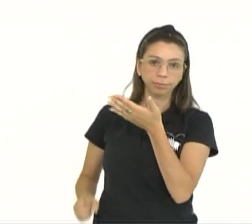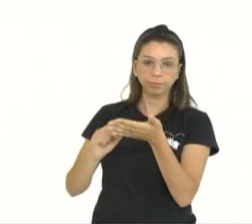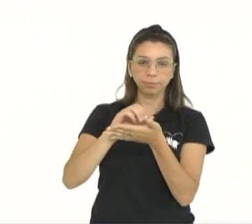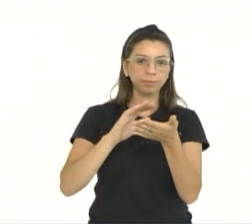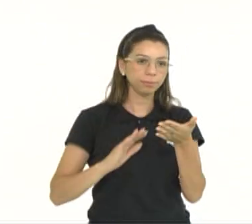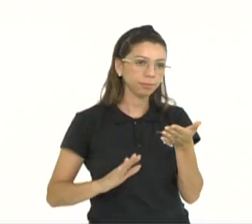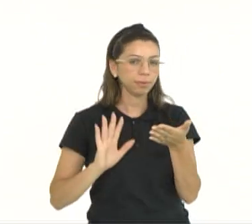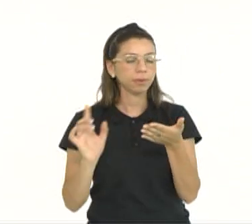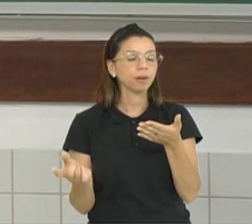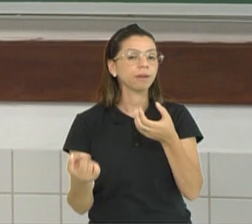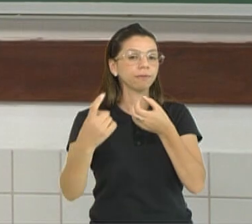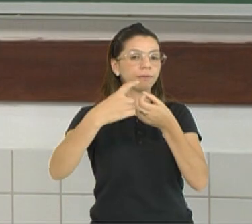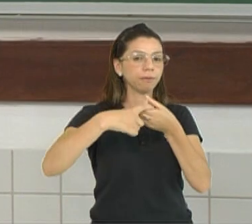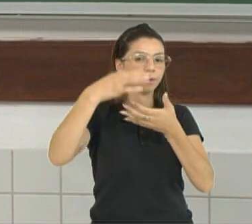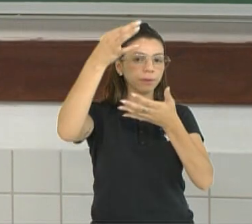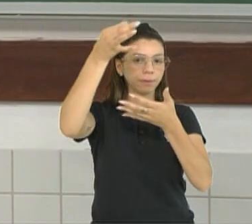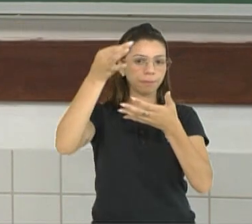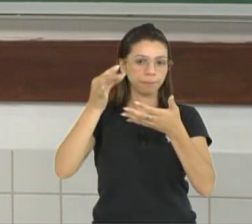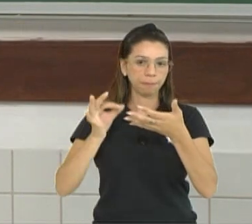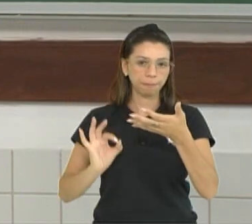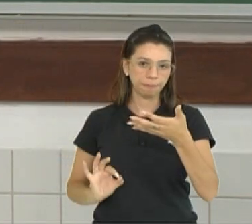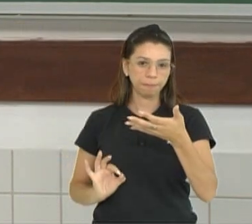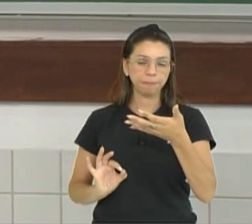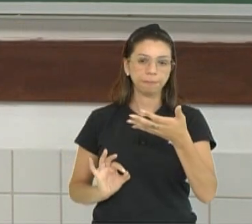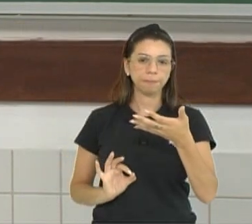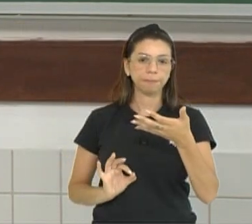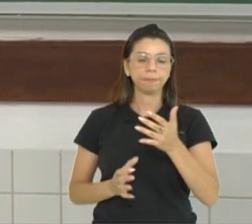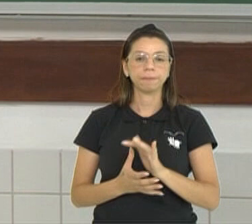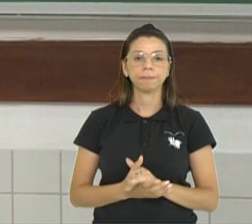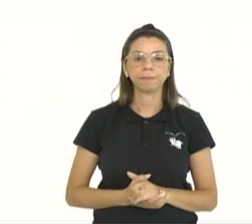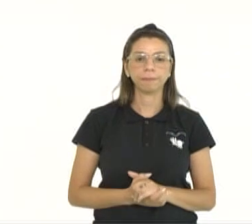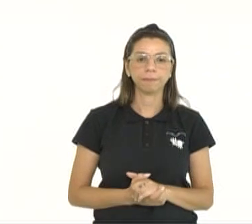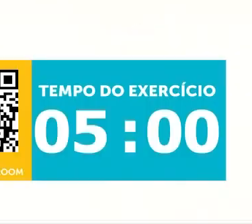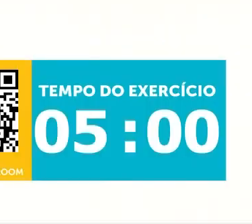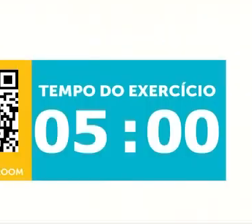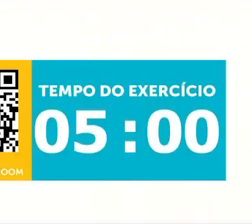e a gente já retorna para ver qual é a resposta correta.